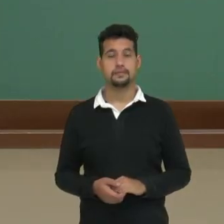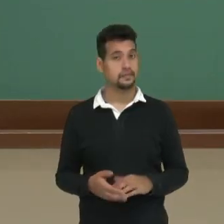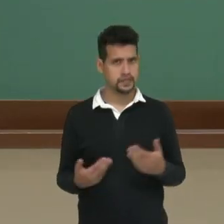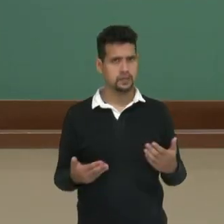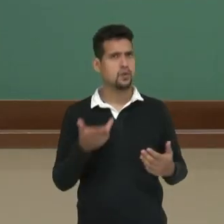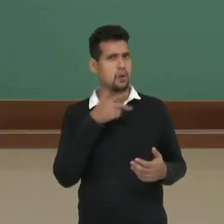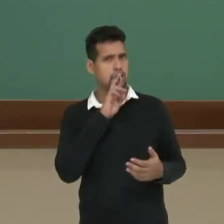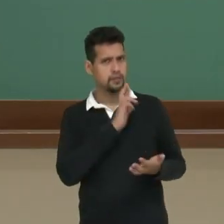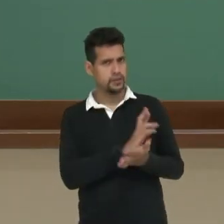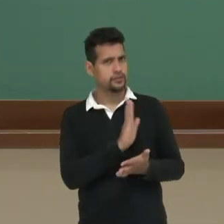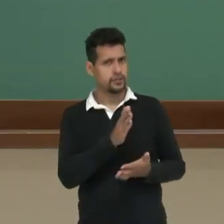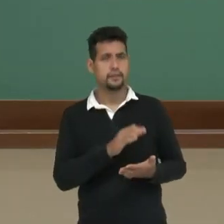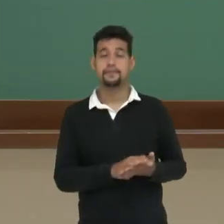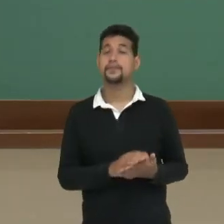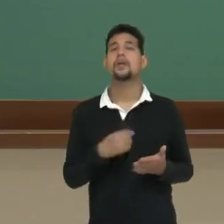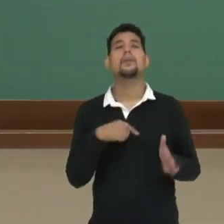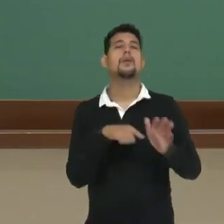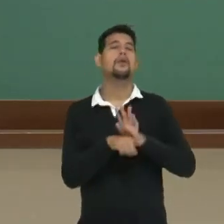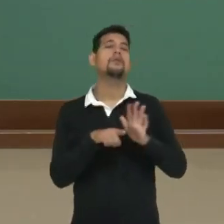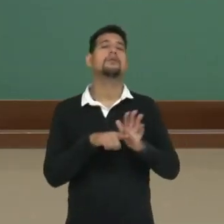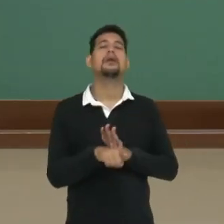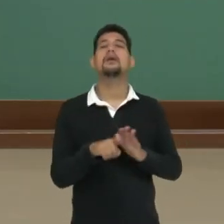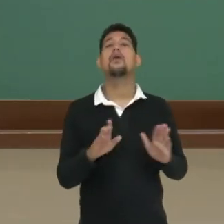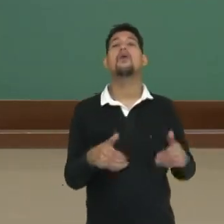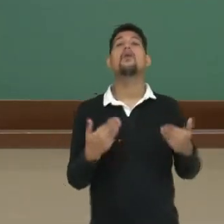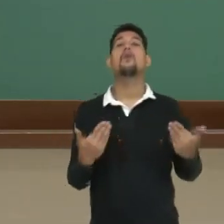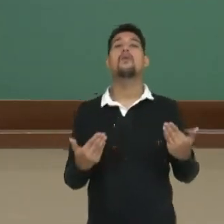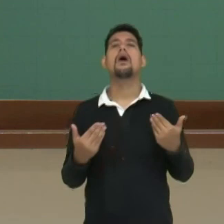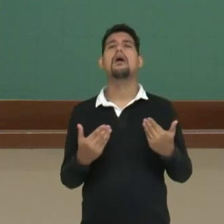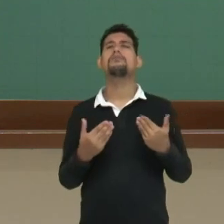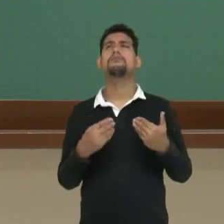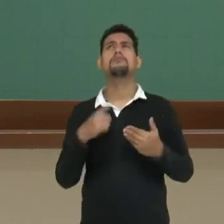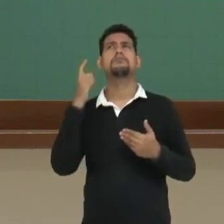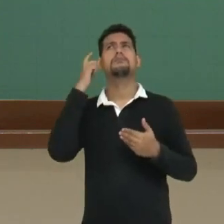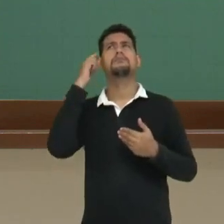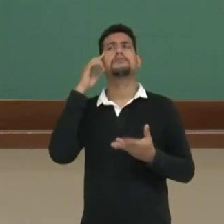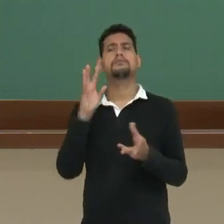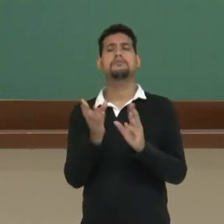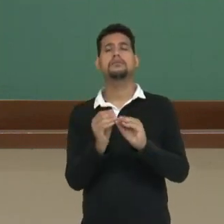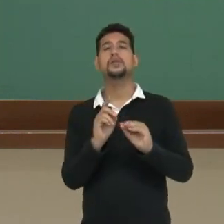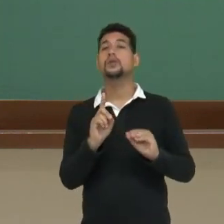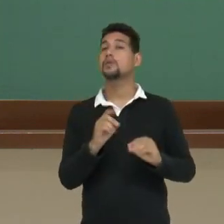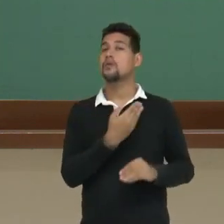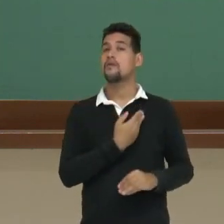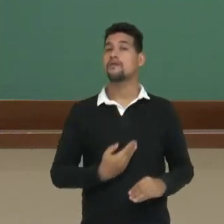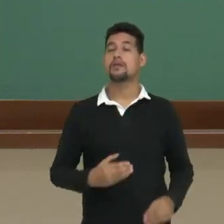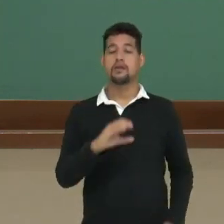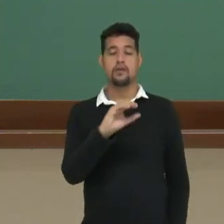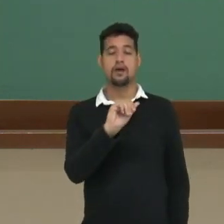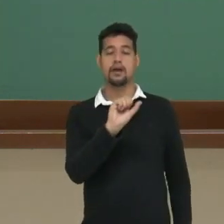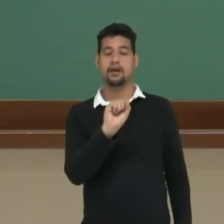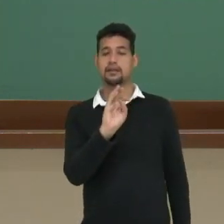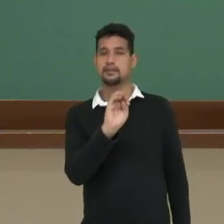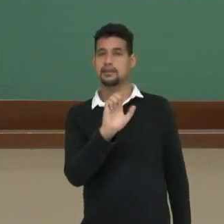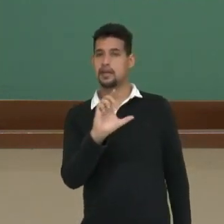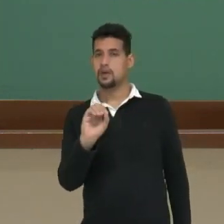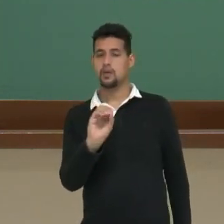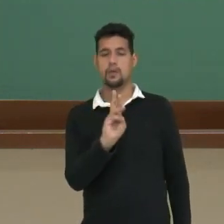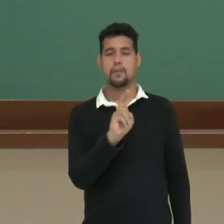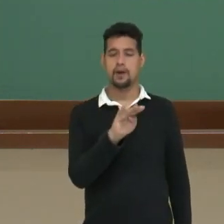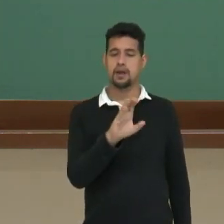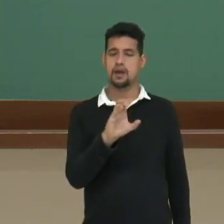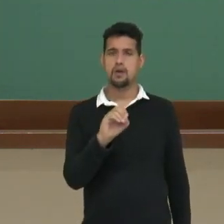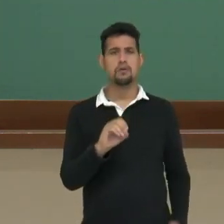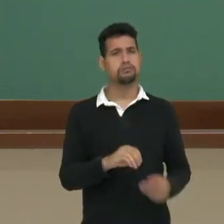Então, alunos, conseguiram responder? Eu perguntei para você, quais conclusões podemos chegar no governo Castelo Branco após termos estudado esses